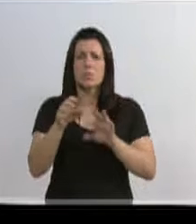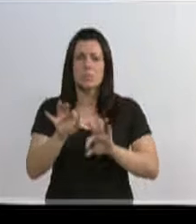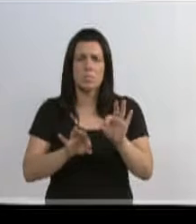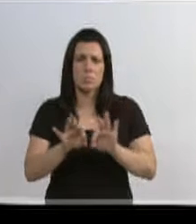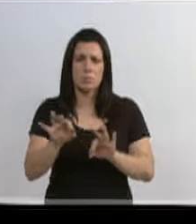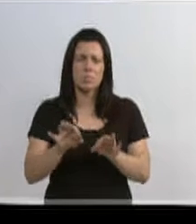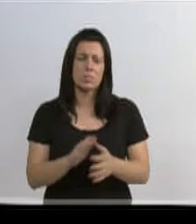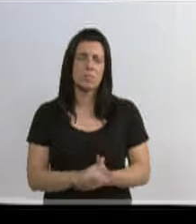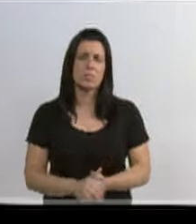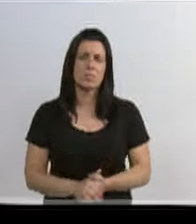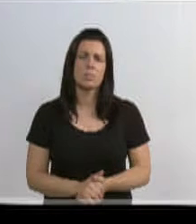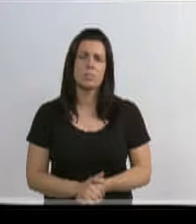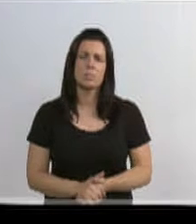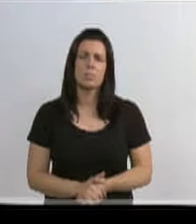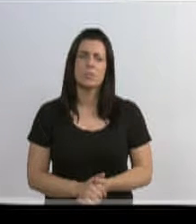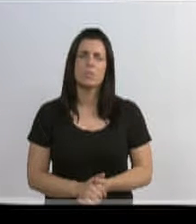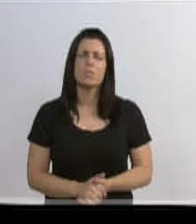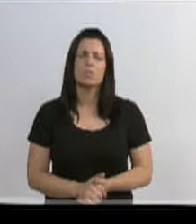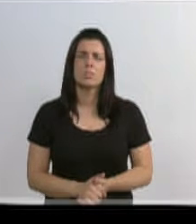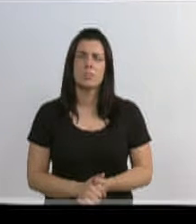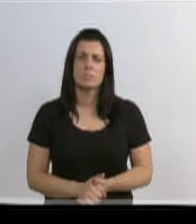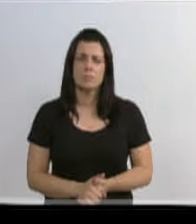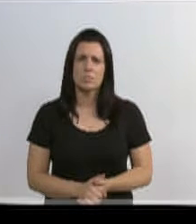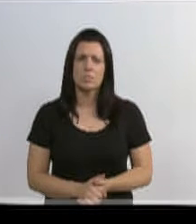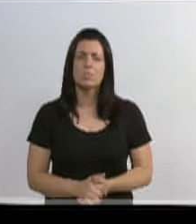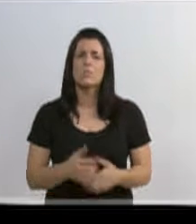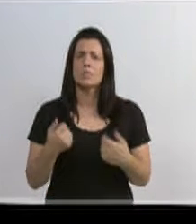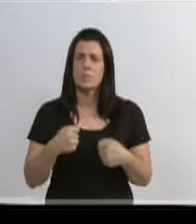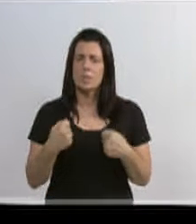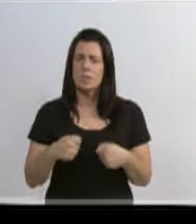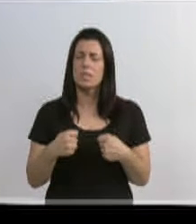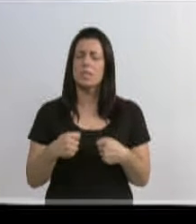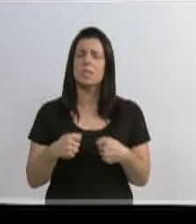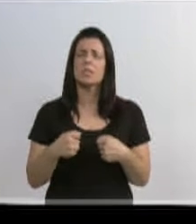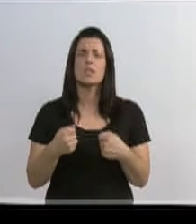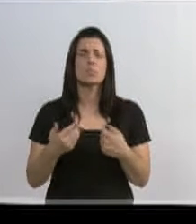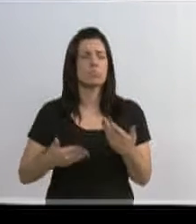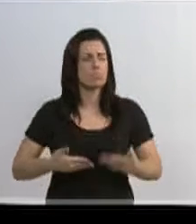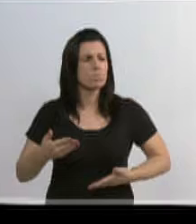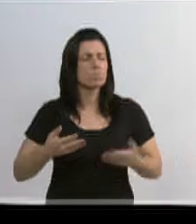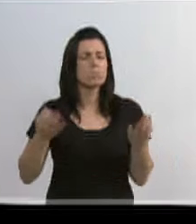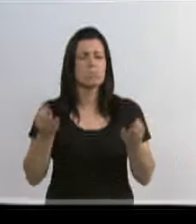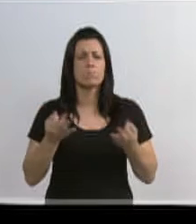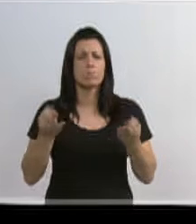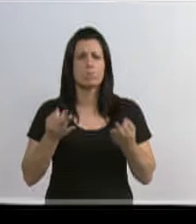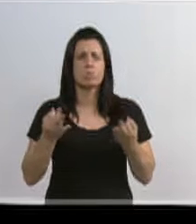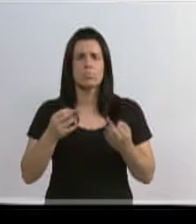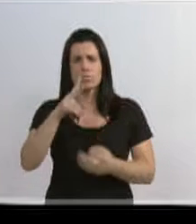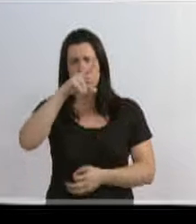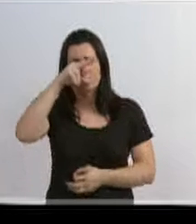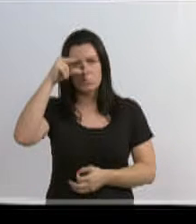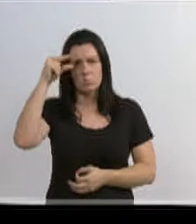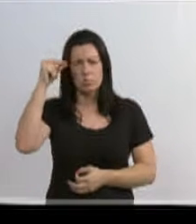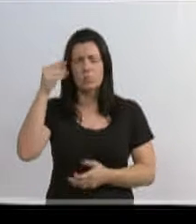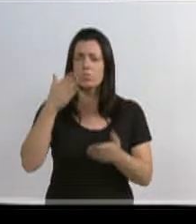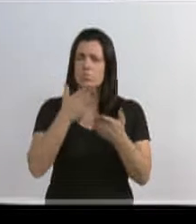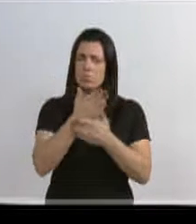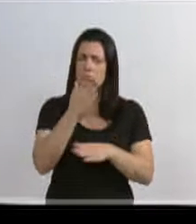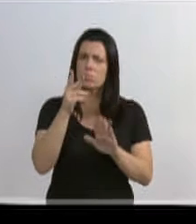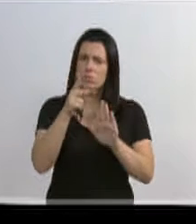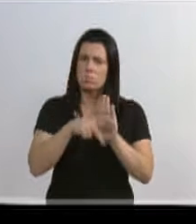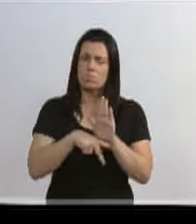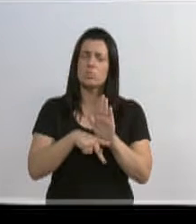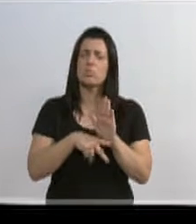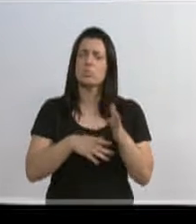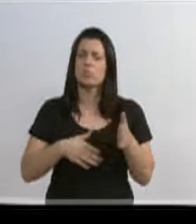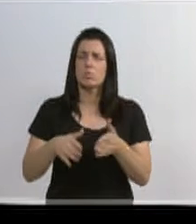algo parecido, mas temos que cobrar da empresa. Qualidade do serviço, o prefeito encaminhou, o prefeito conseguiu para os projetos, foi